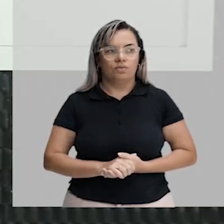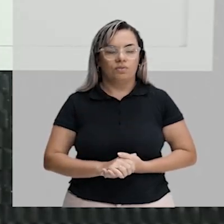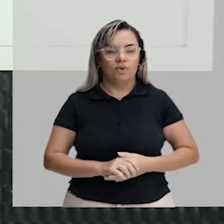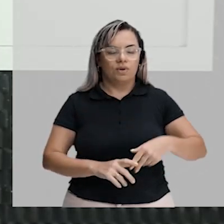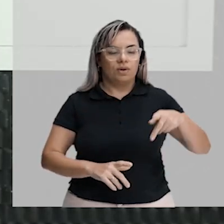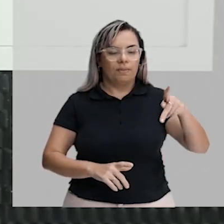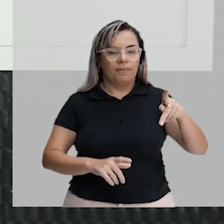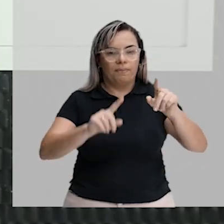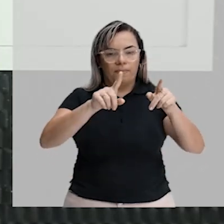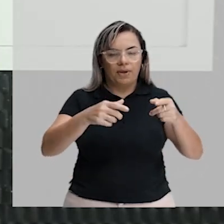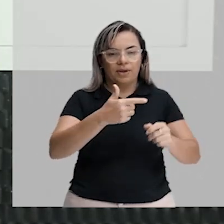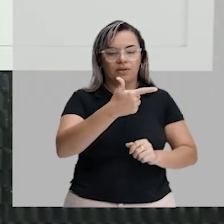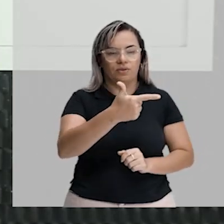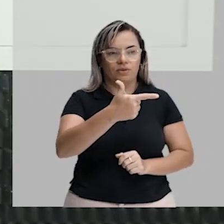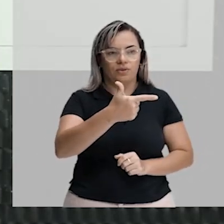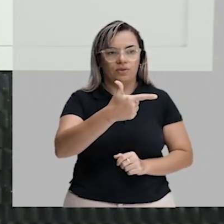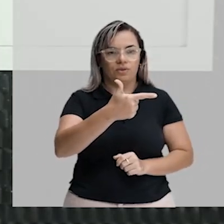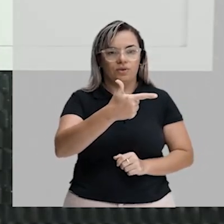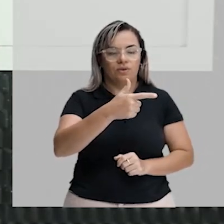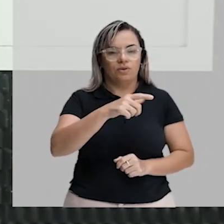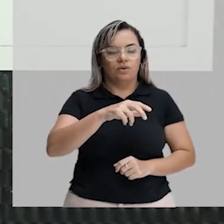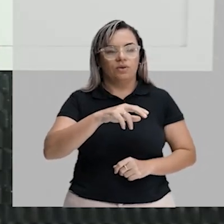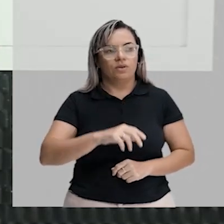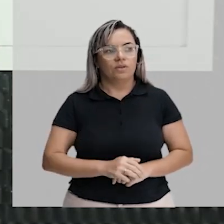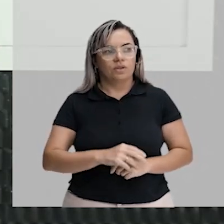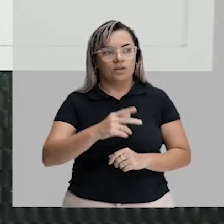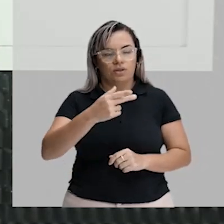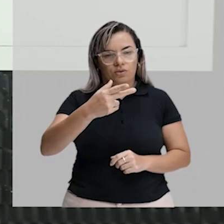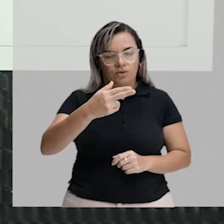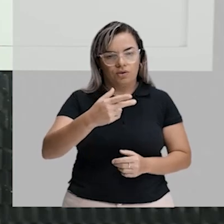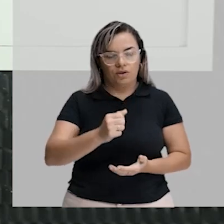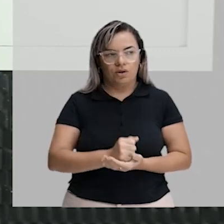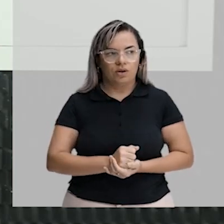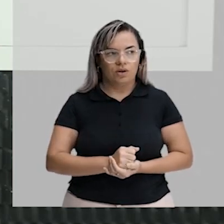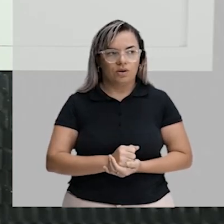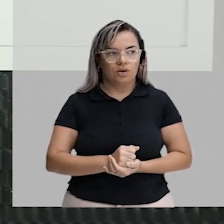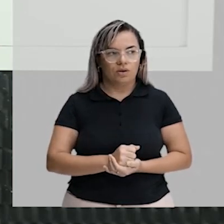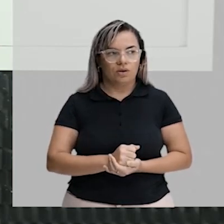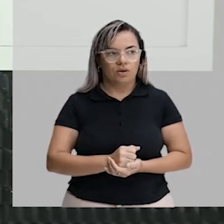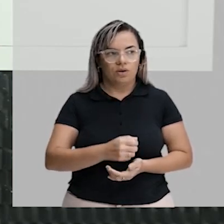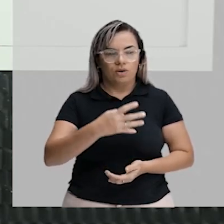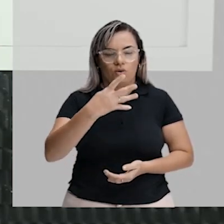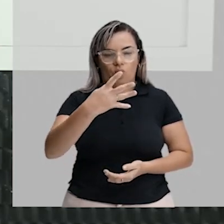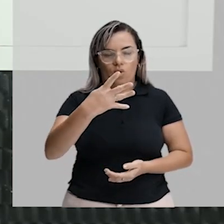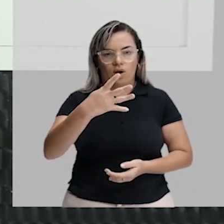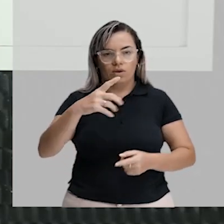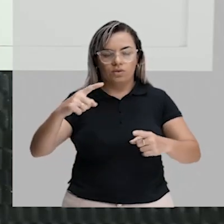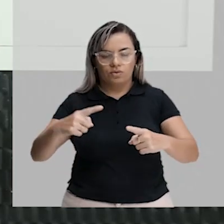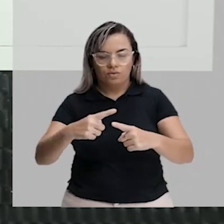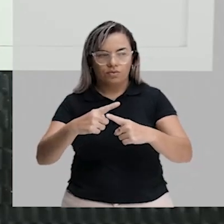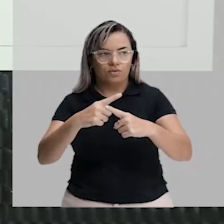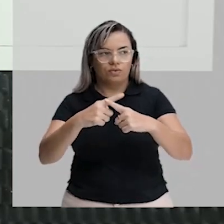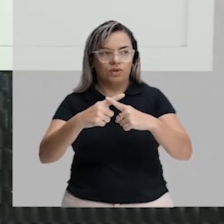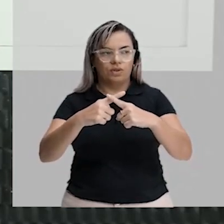aqui 4 vezes 2 ao quadrado, porque o x está ao quadrado